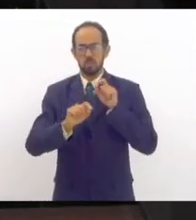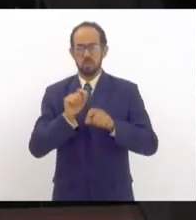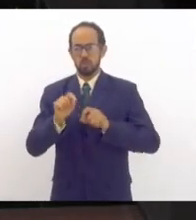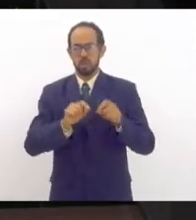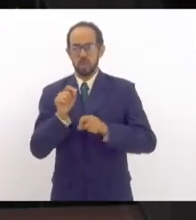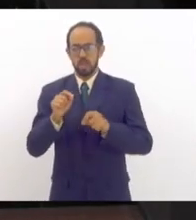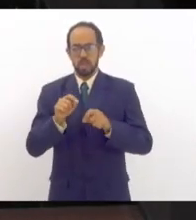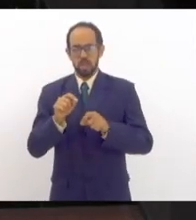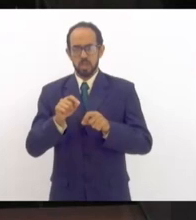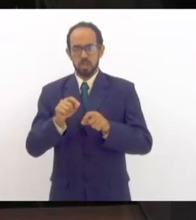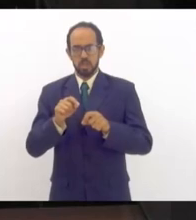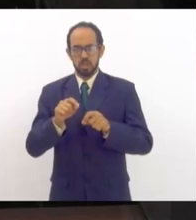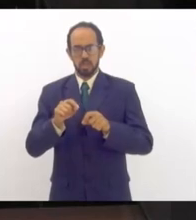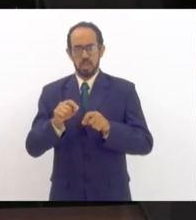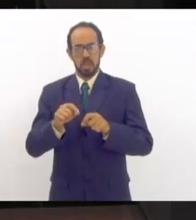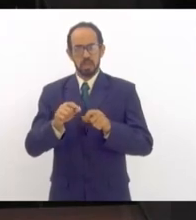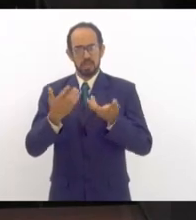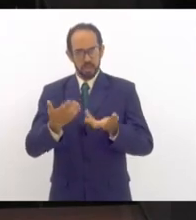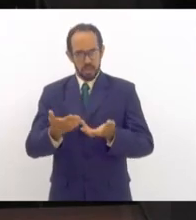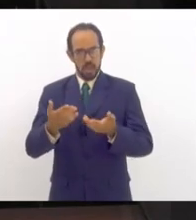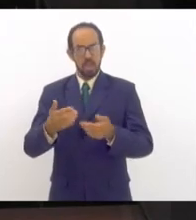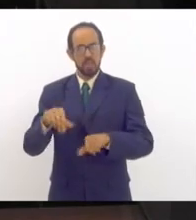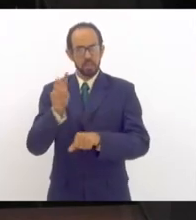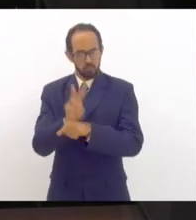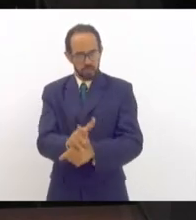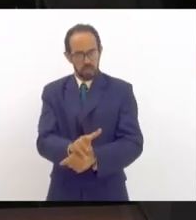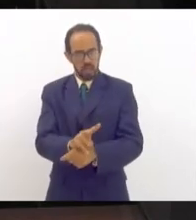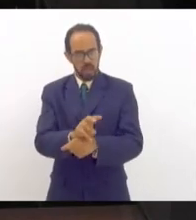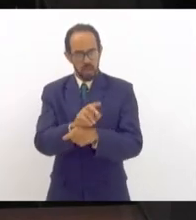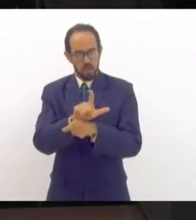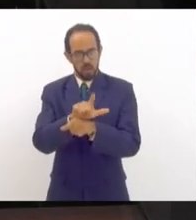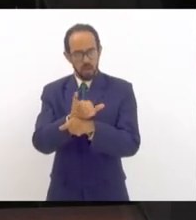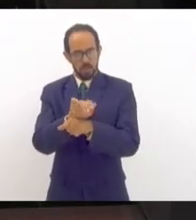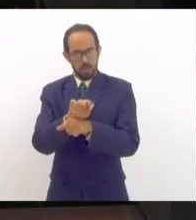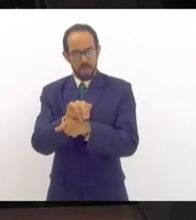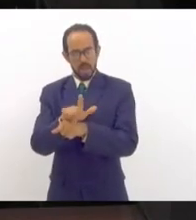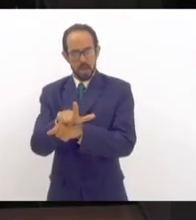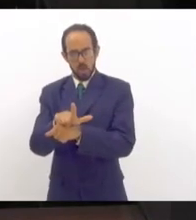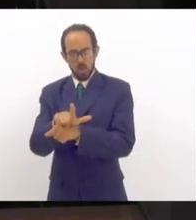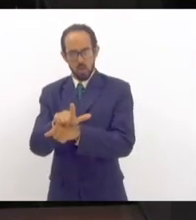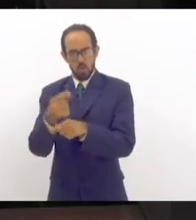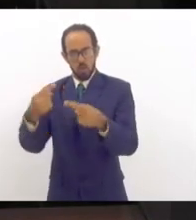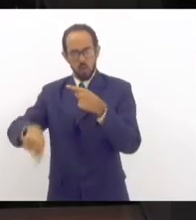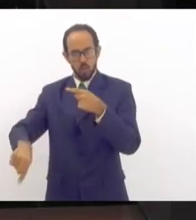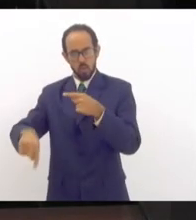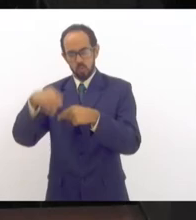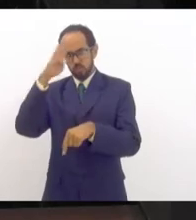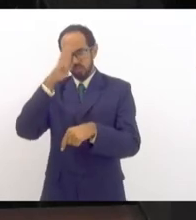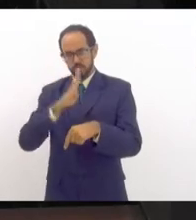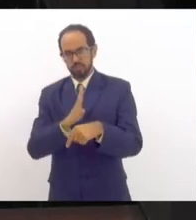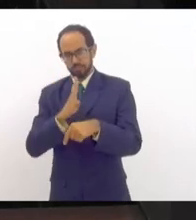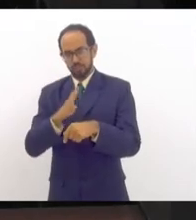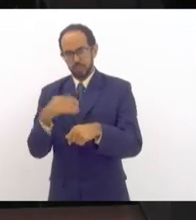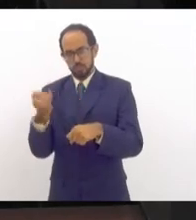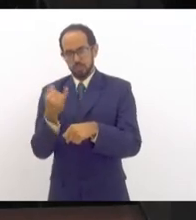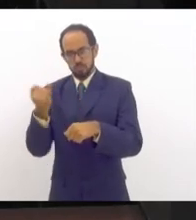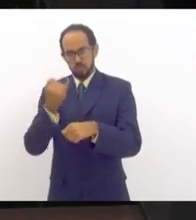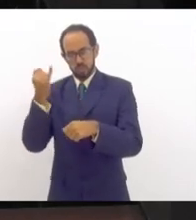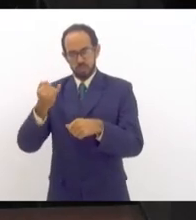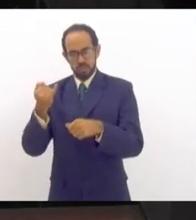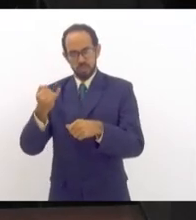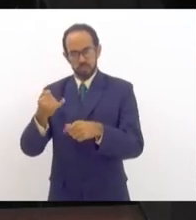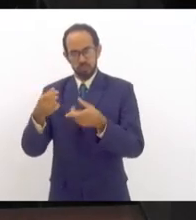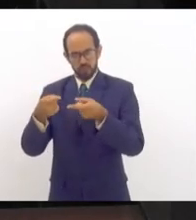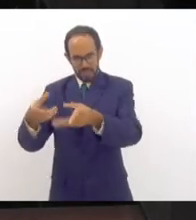Liberal entrevista antes nacionalista inclusive de que é importante privatizar setor estratégicos que é um absurdo